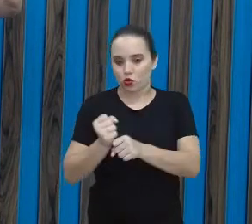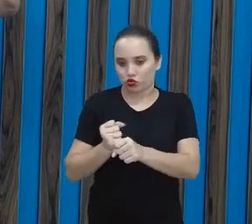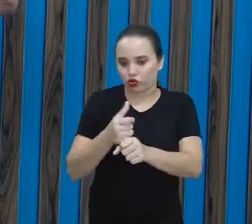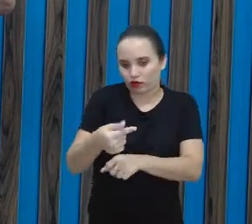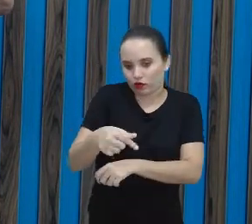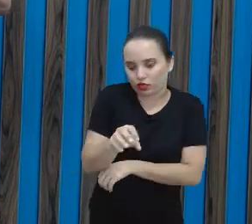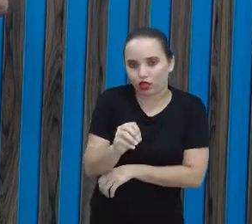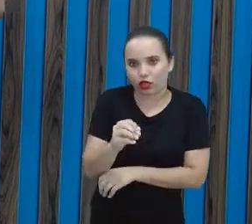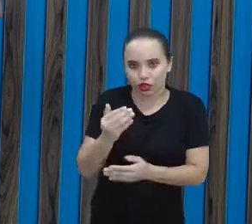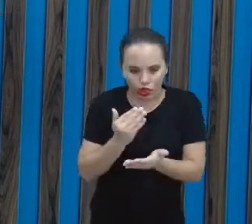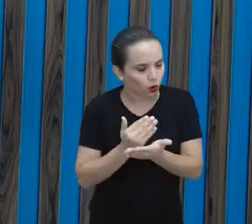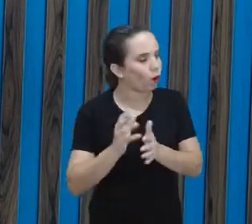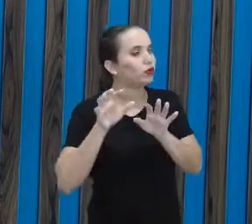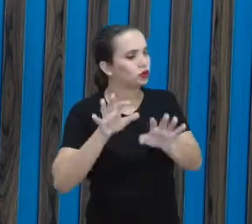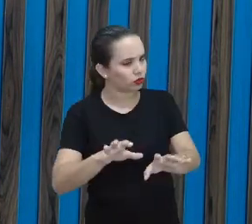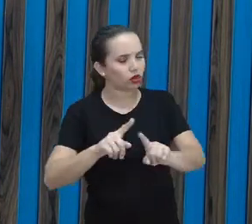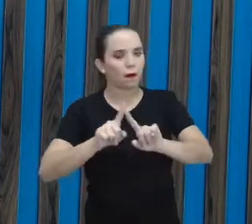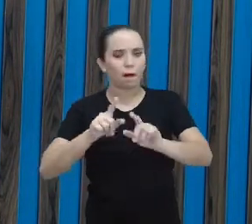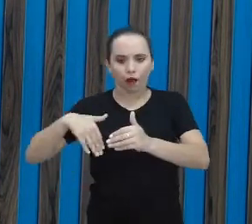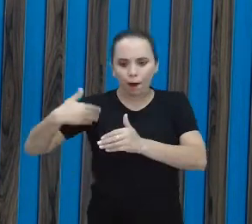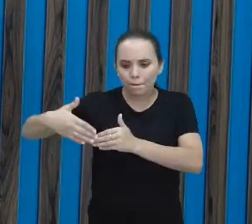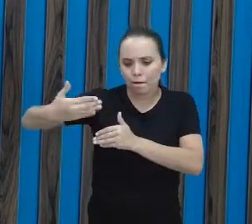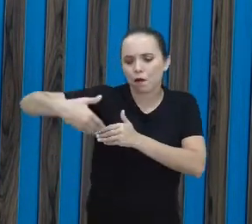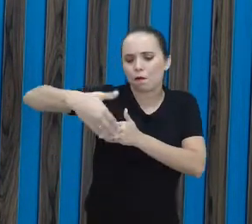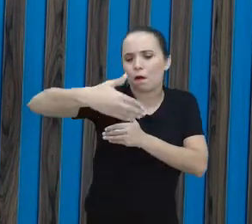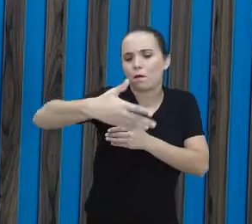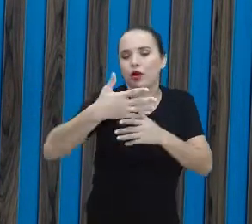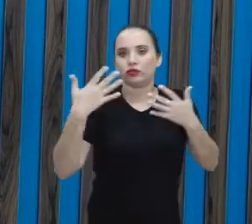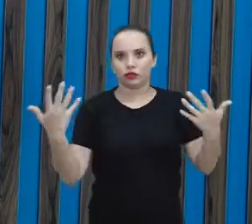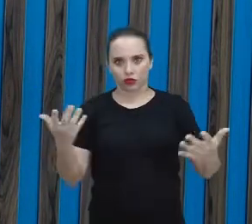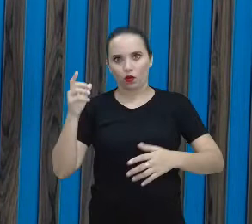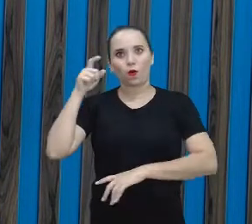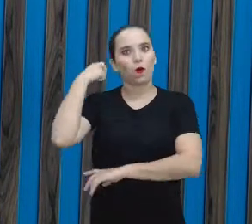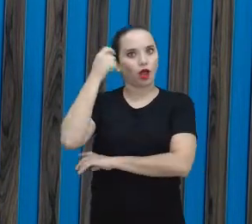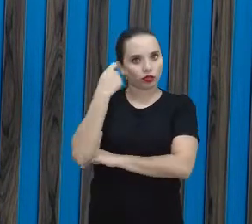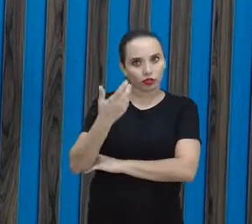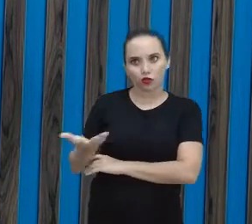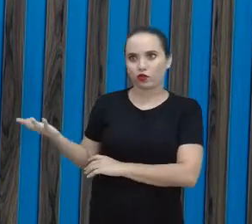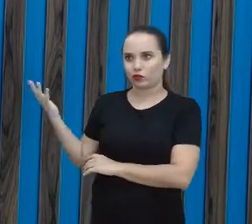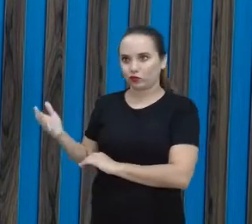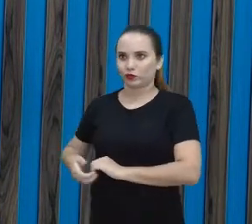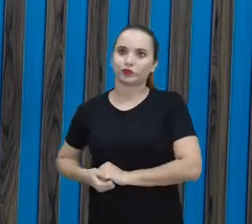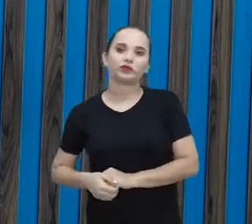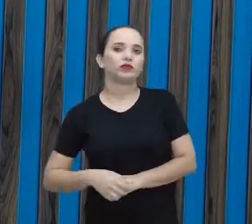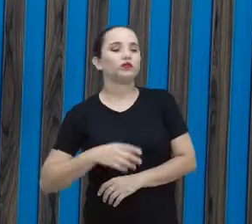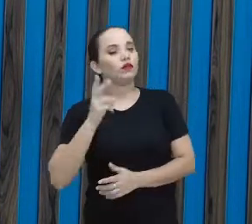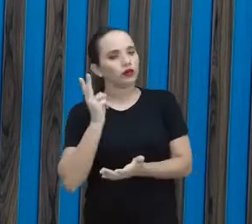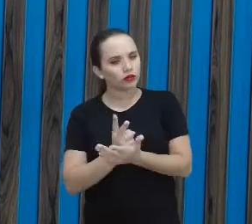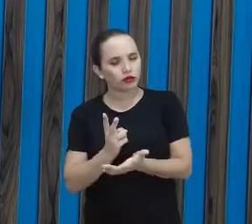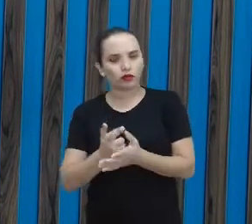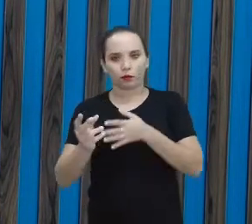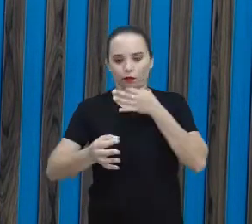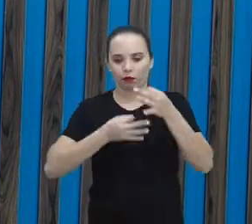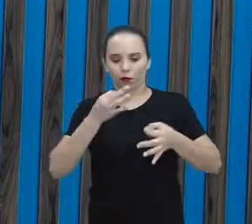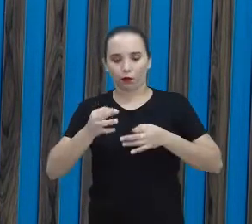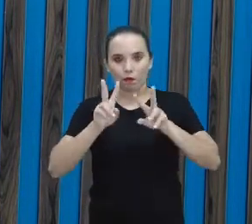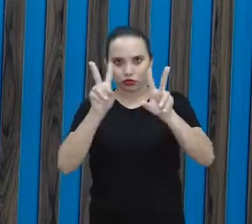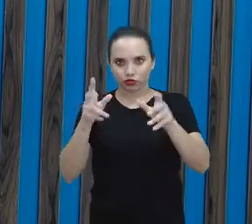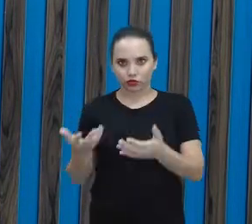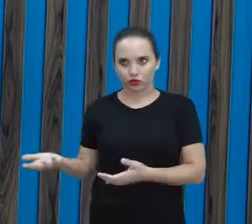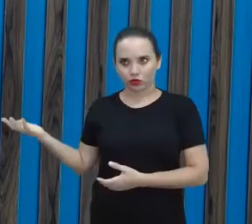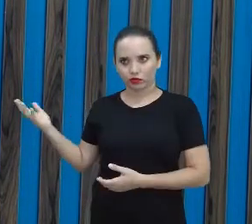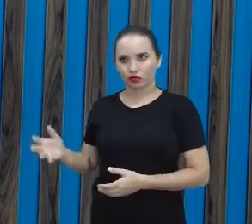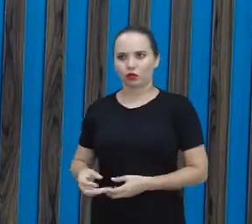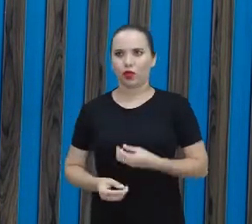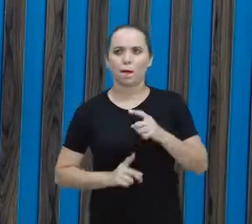ele durou ainda por um bom tempo. Então, Ariano sempre sendo crítico dessa realidade, né? Então, como era